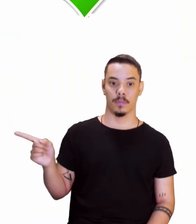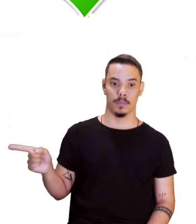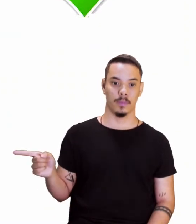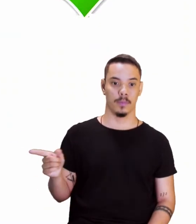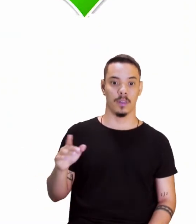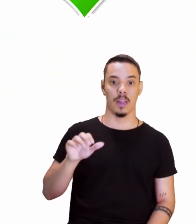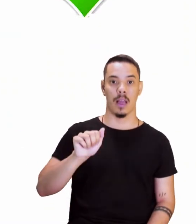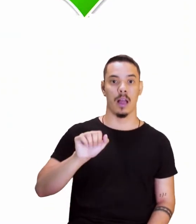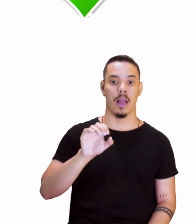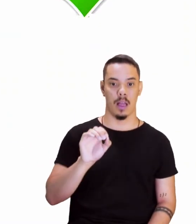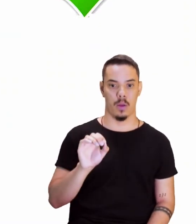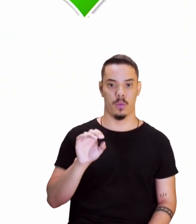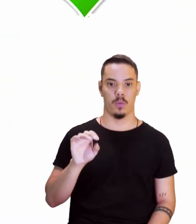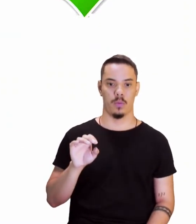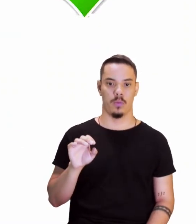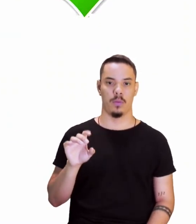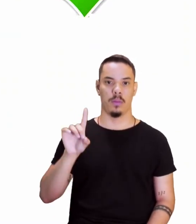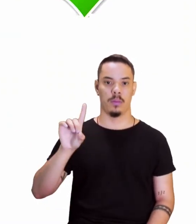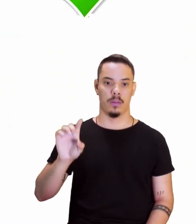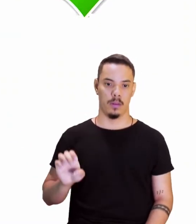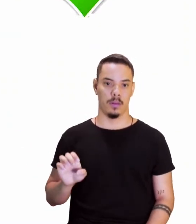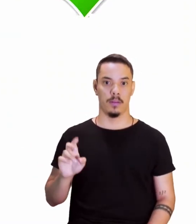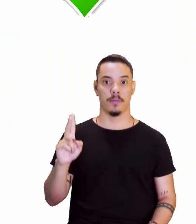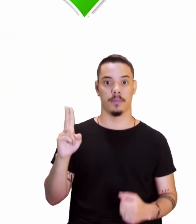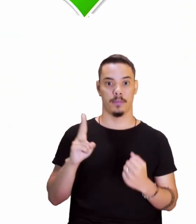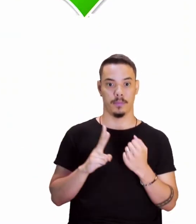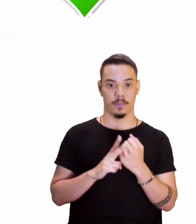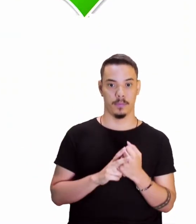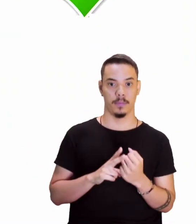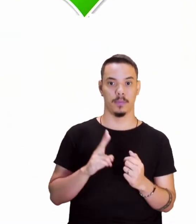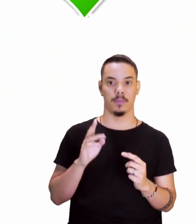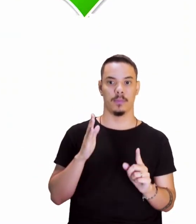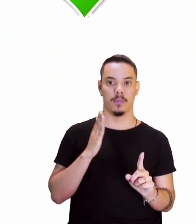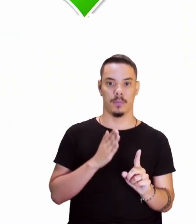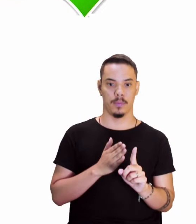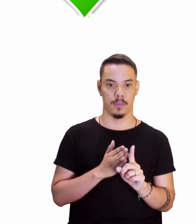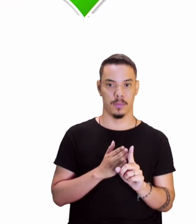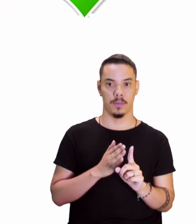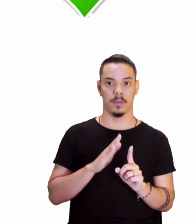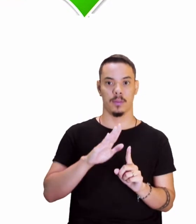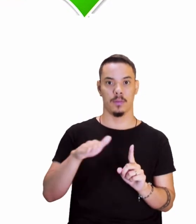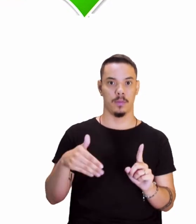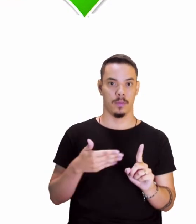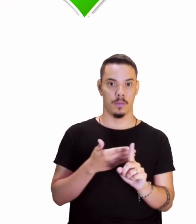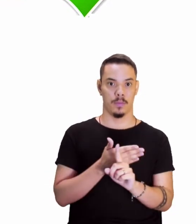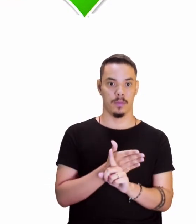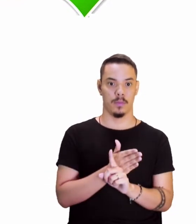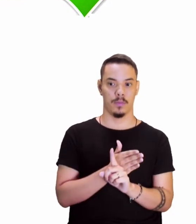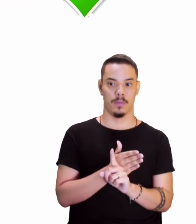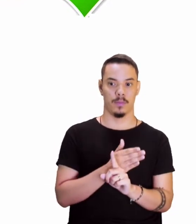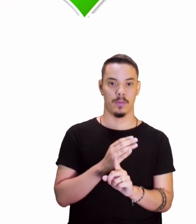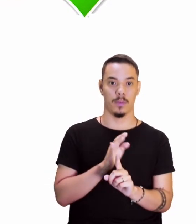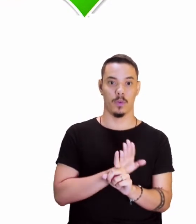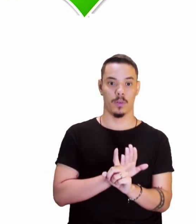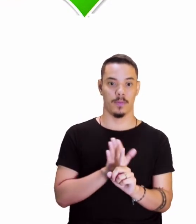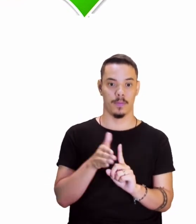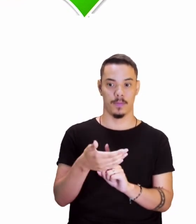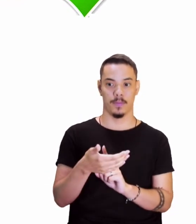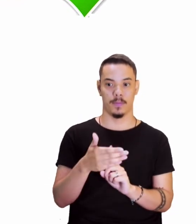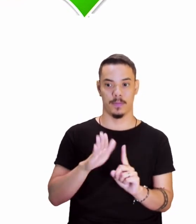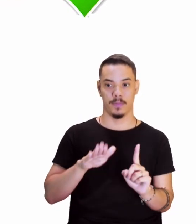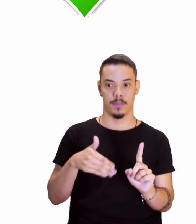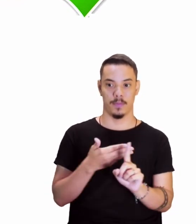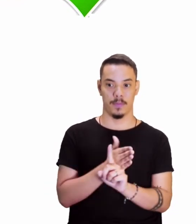ao técnico de burro. Aqui é verbo transitivo indireto, tá bom? E tá aqui